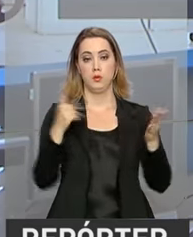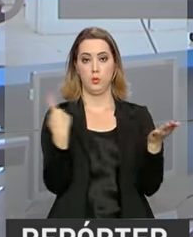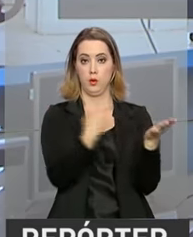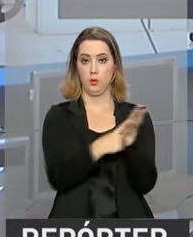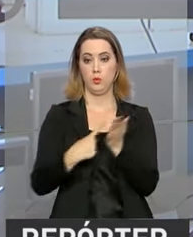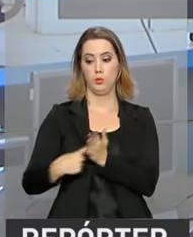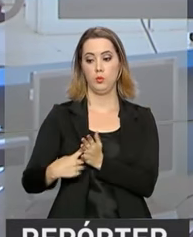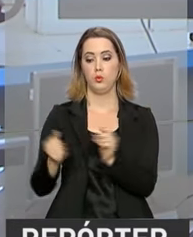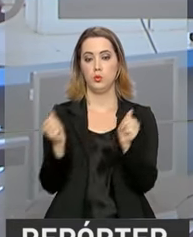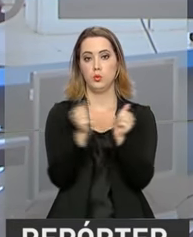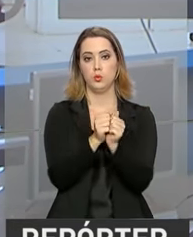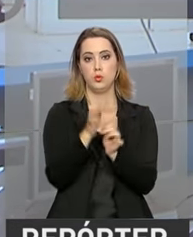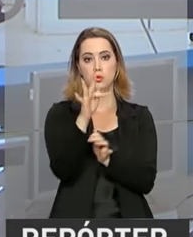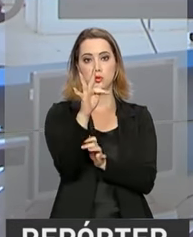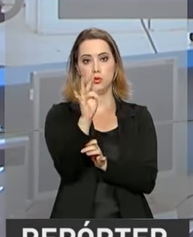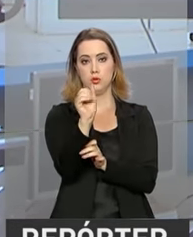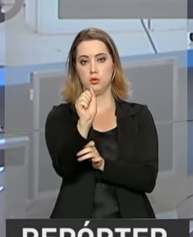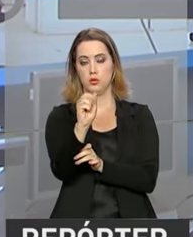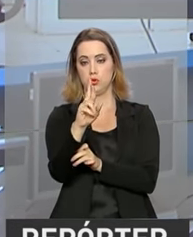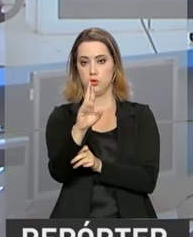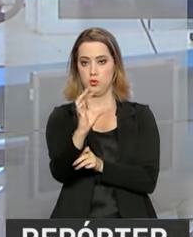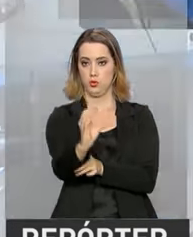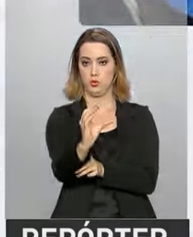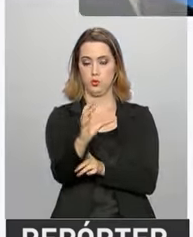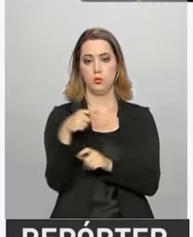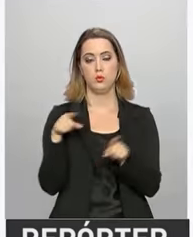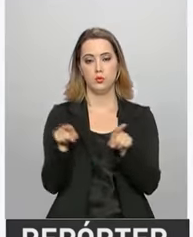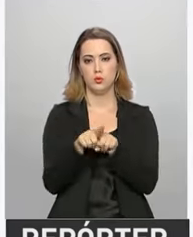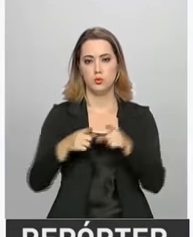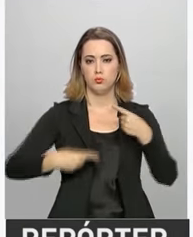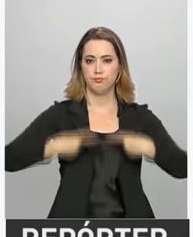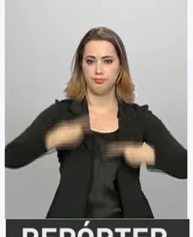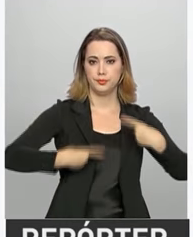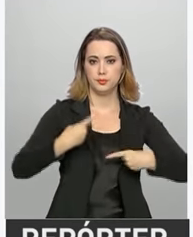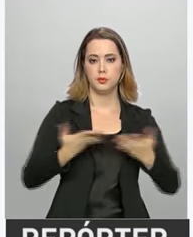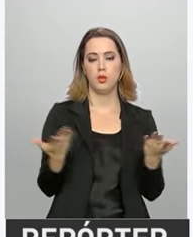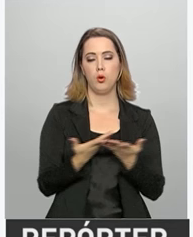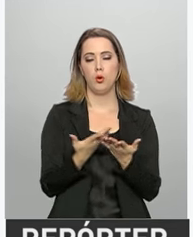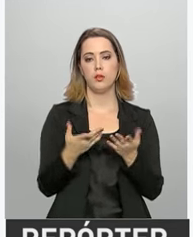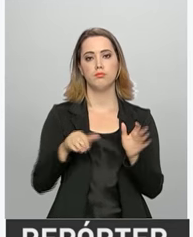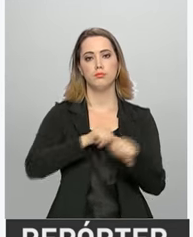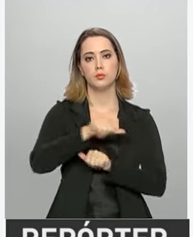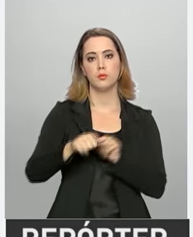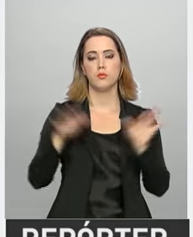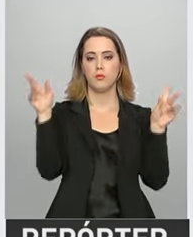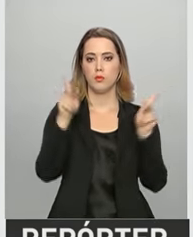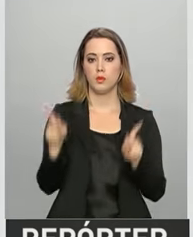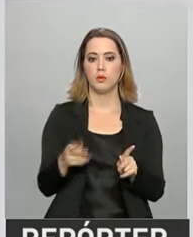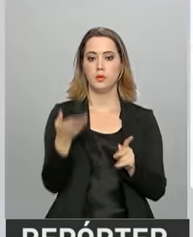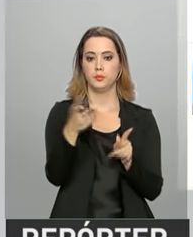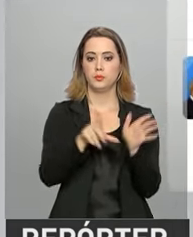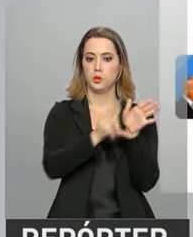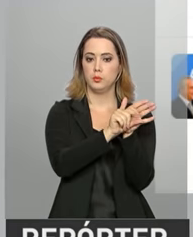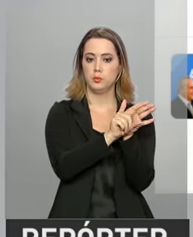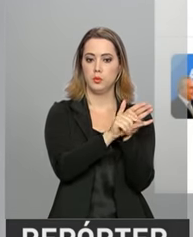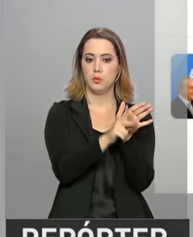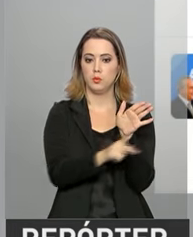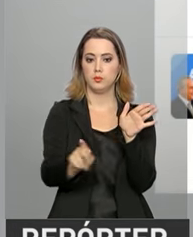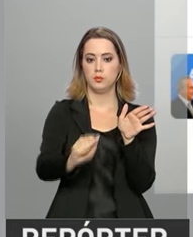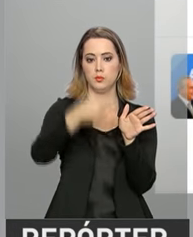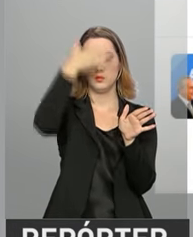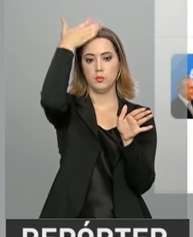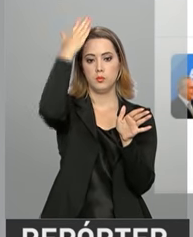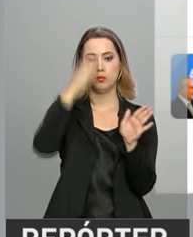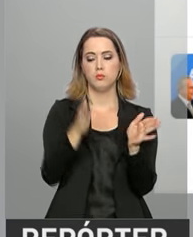armadas revolucionárias da Colômbia pelas redes sociais o presidente Michel Temer parabenizou a escolha do presidente da Colômbia